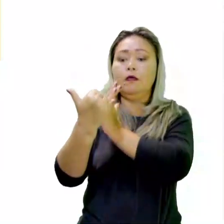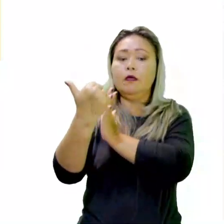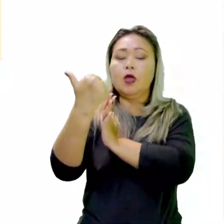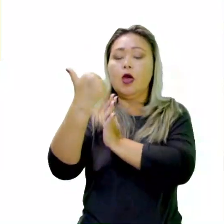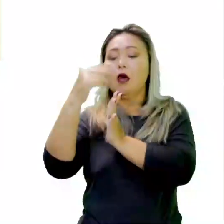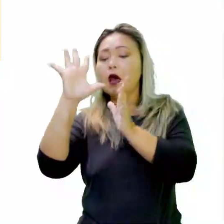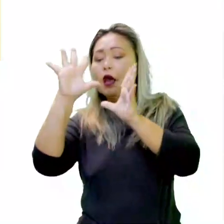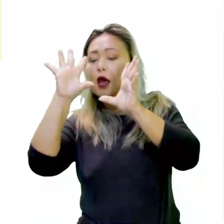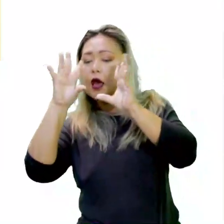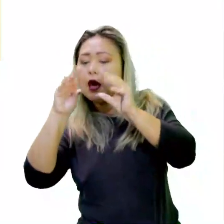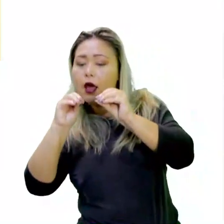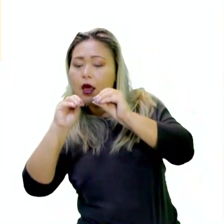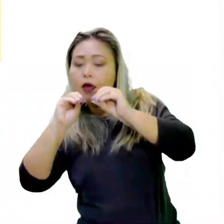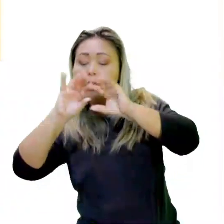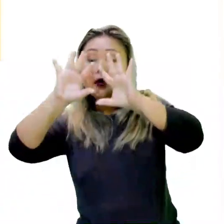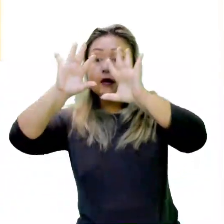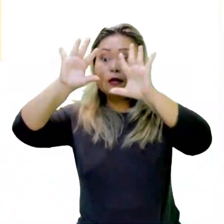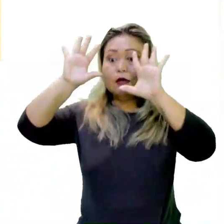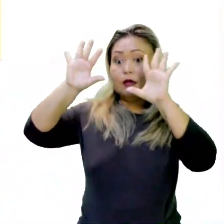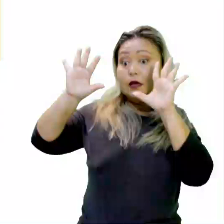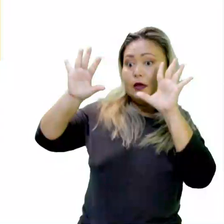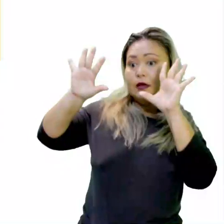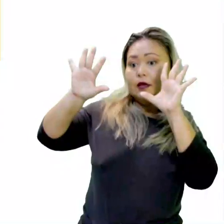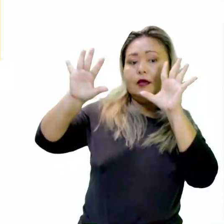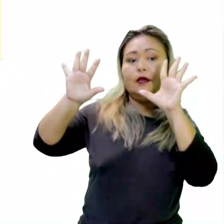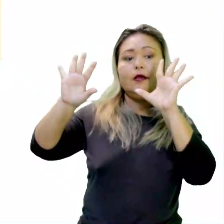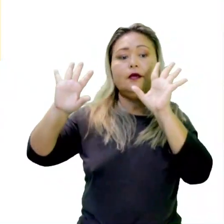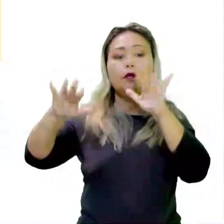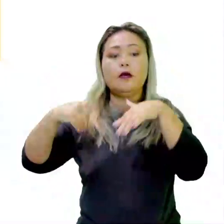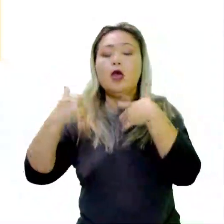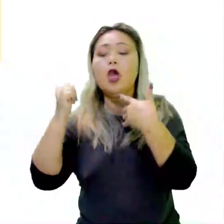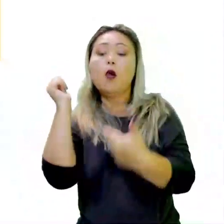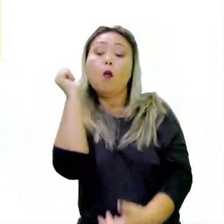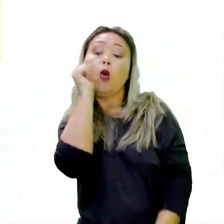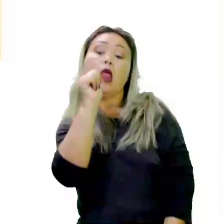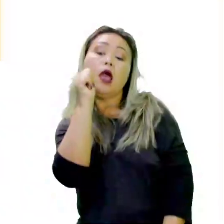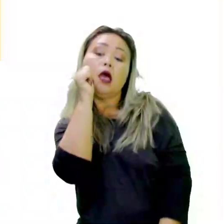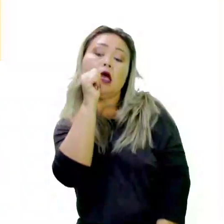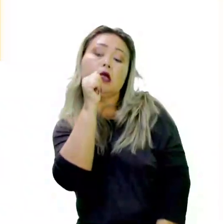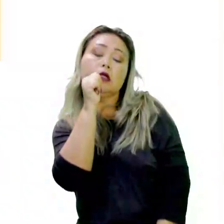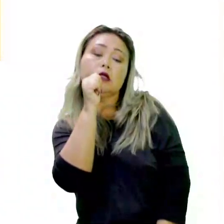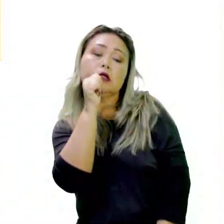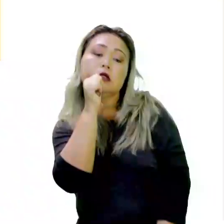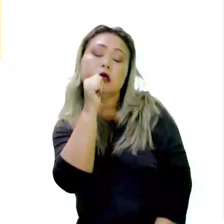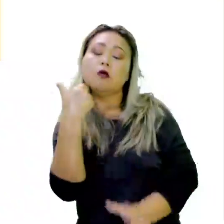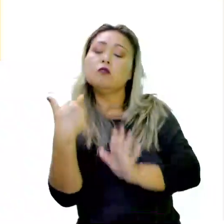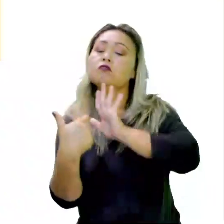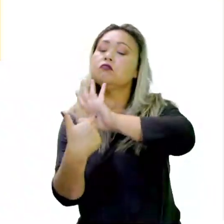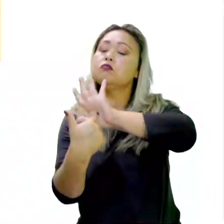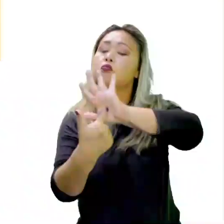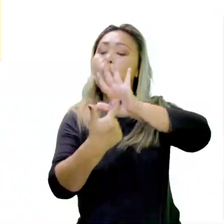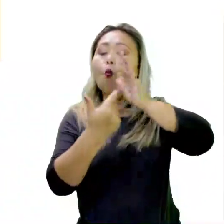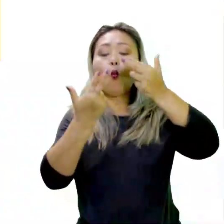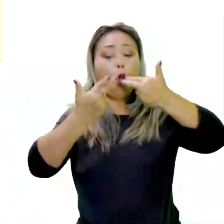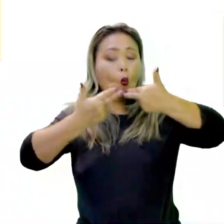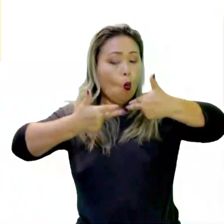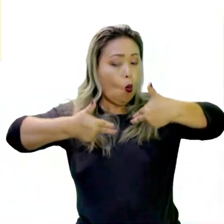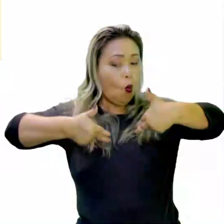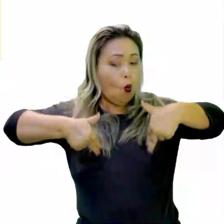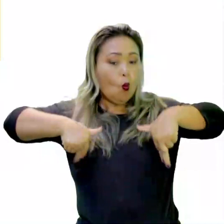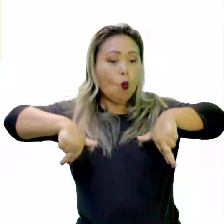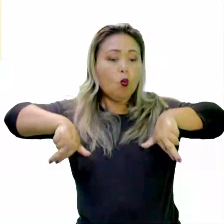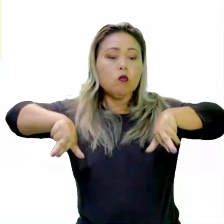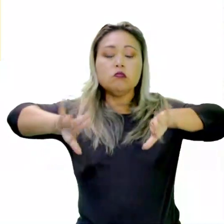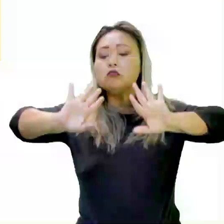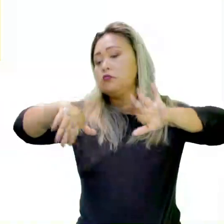claro e escuro. De santos, ficou... e também, assim, mulheres representadas com nu e